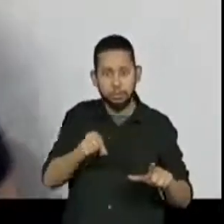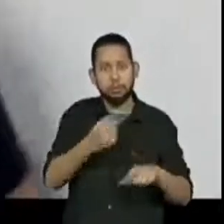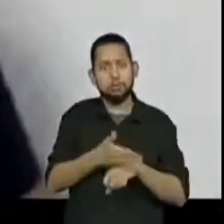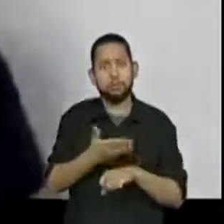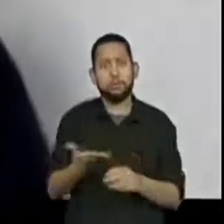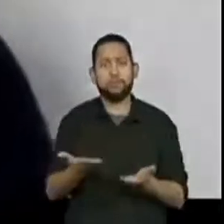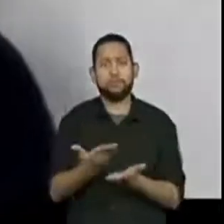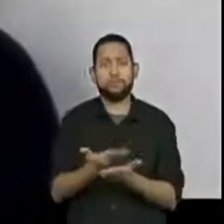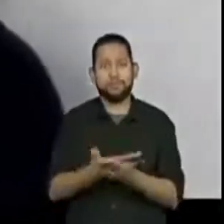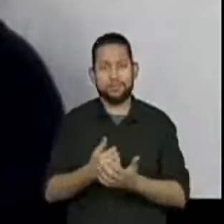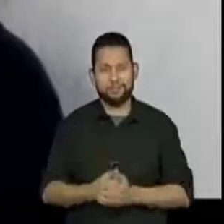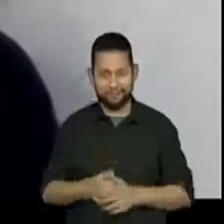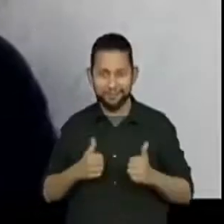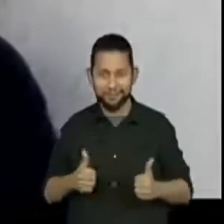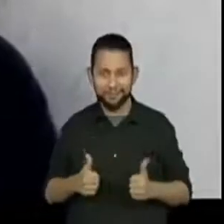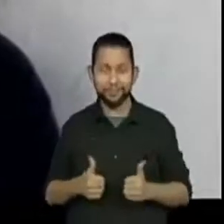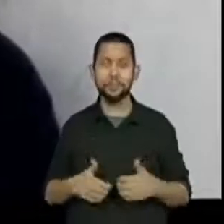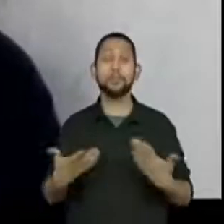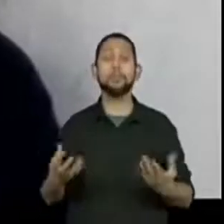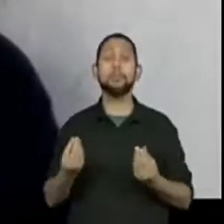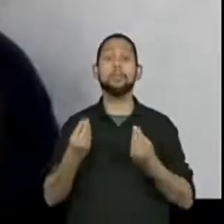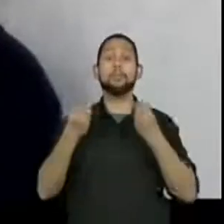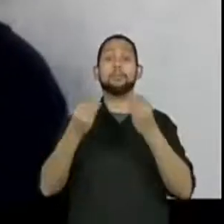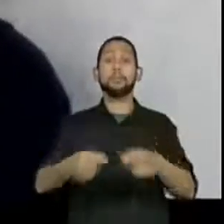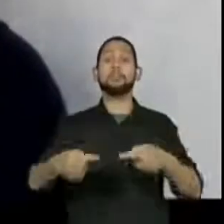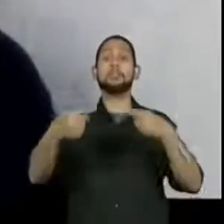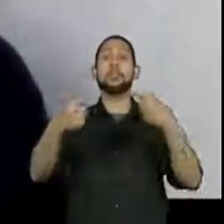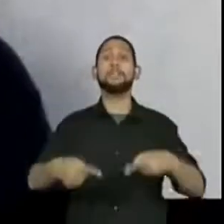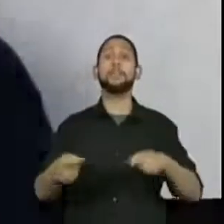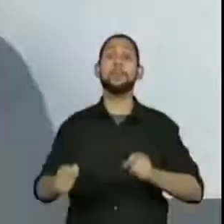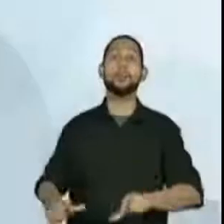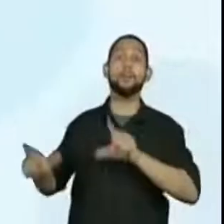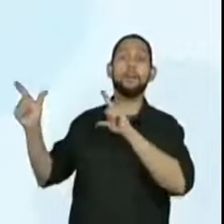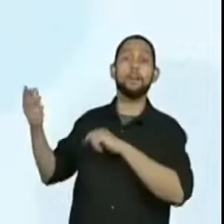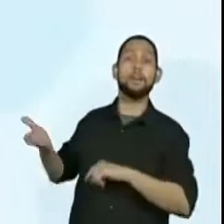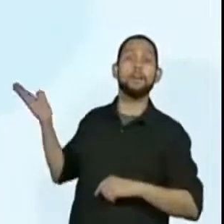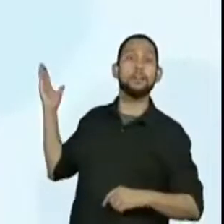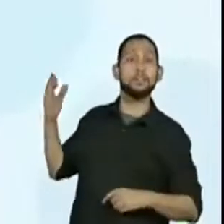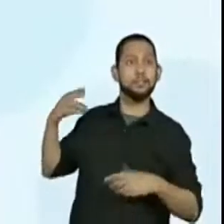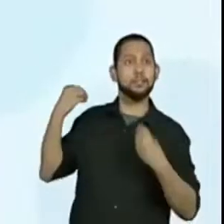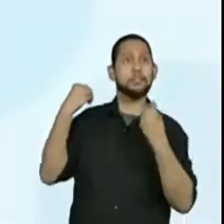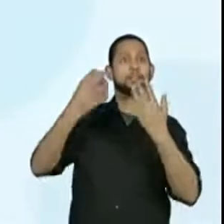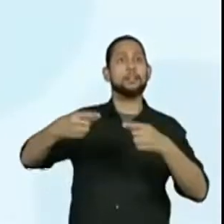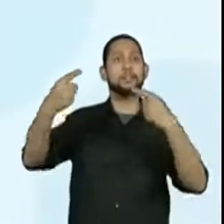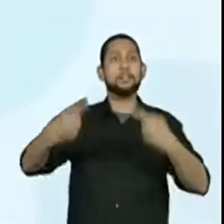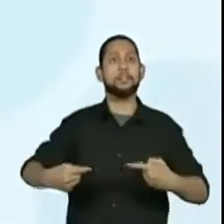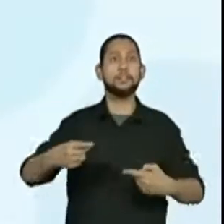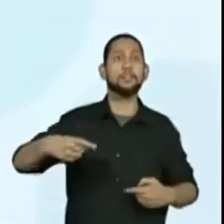hoje. E também estou desafiando vocês, mostra lá, oráculo, o meu desafio.